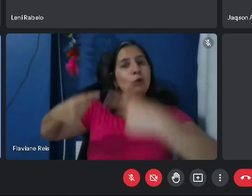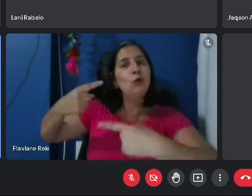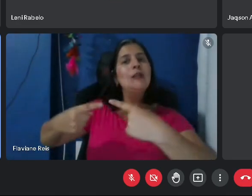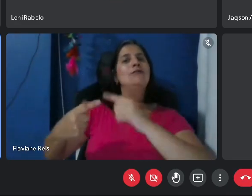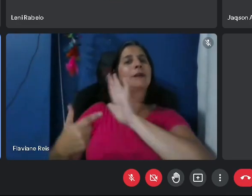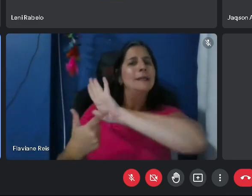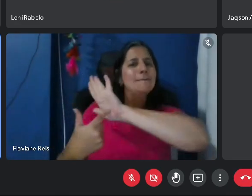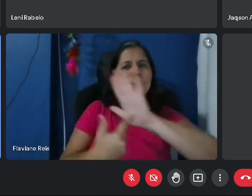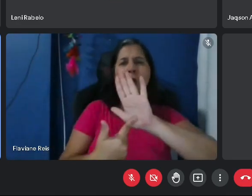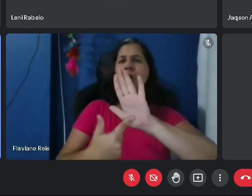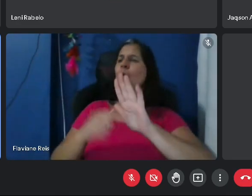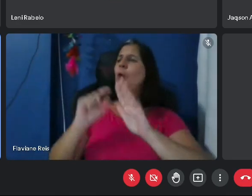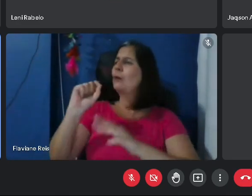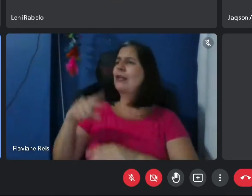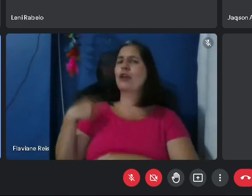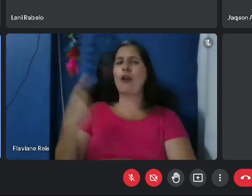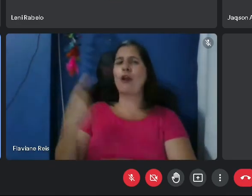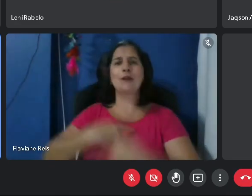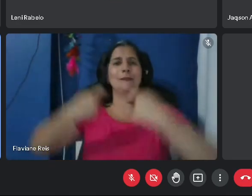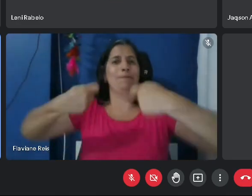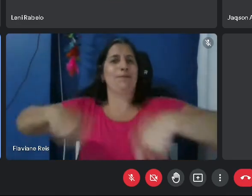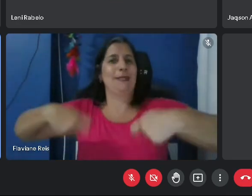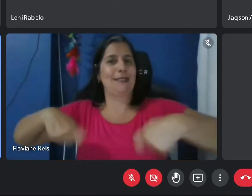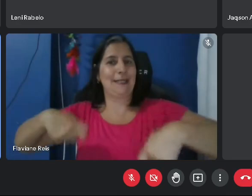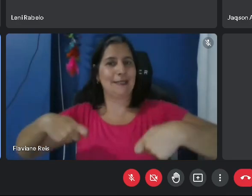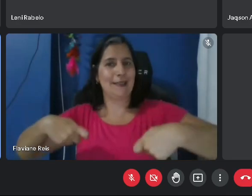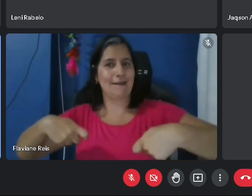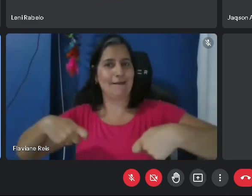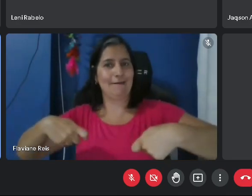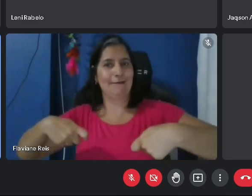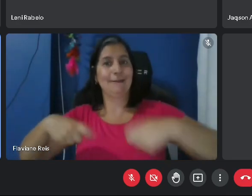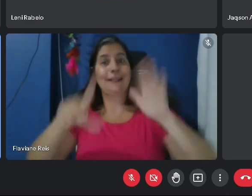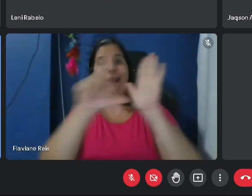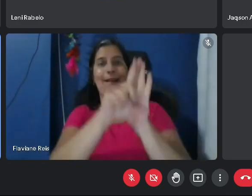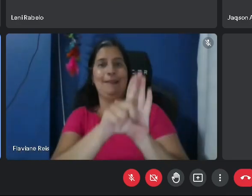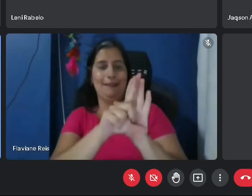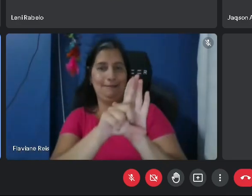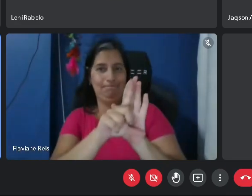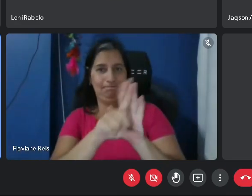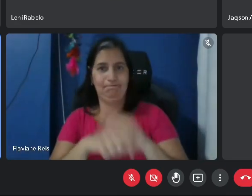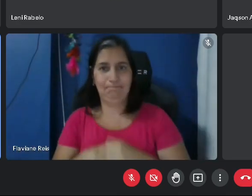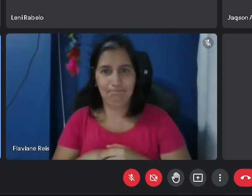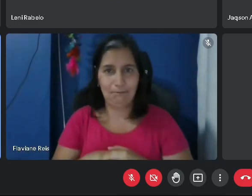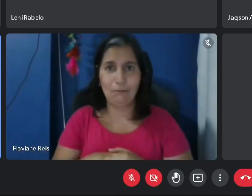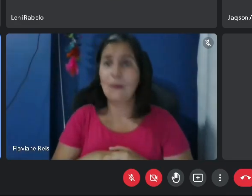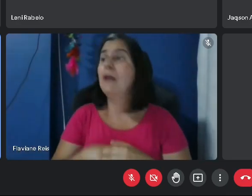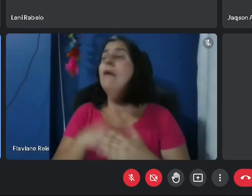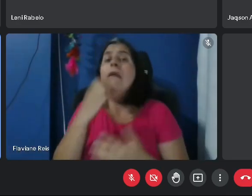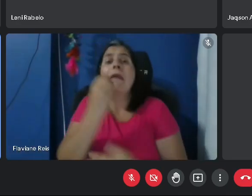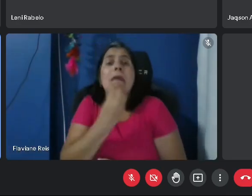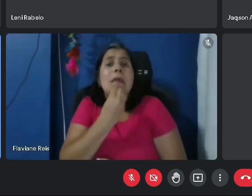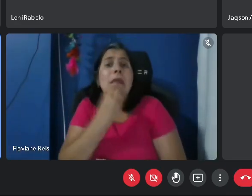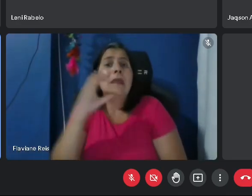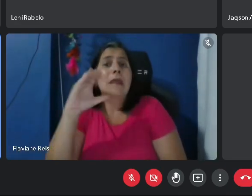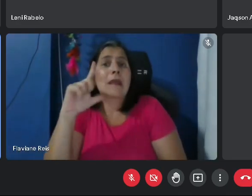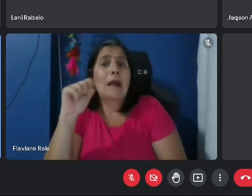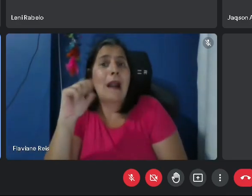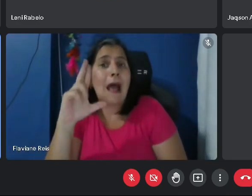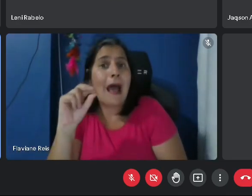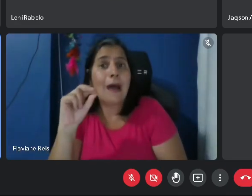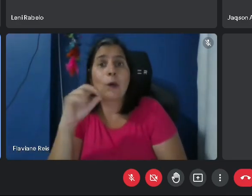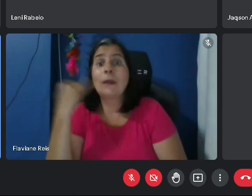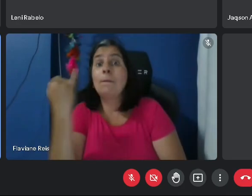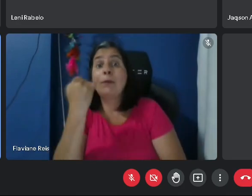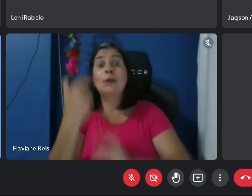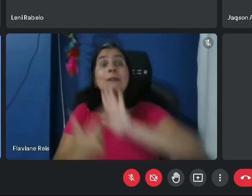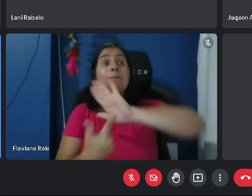junto, em contato com vários órgãos públicos, políticos, e isso é necessário, isso é muito preciso para que tenha essa